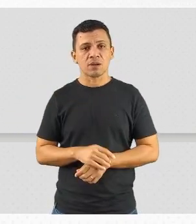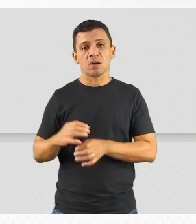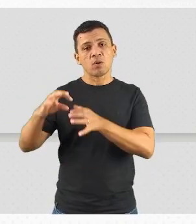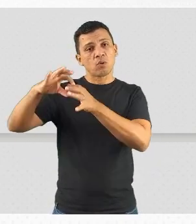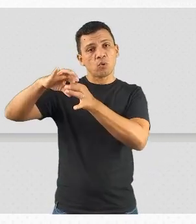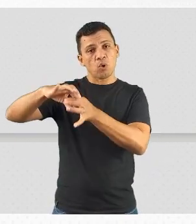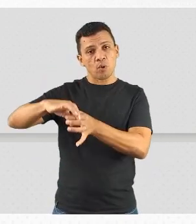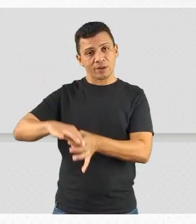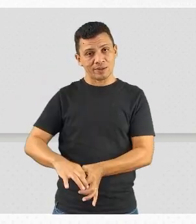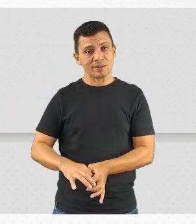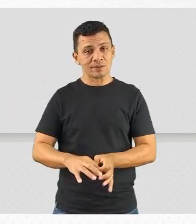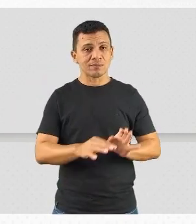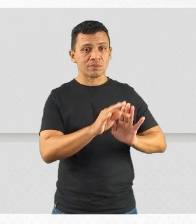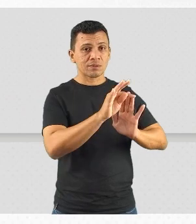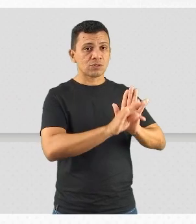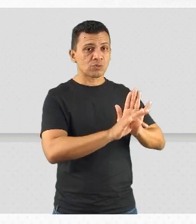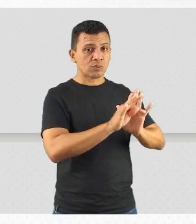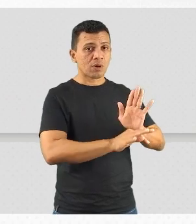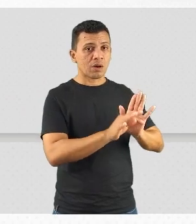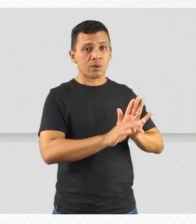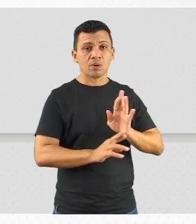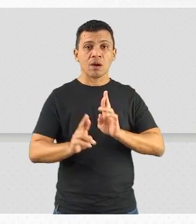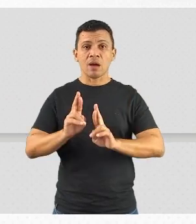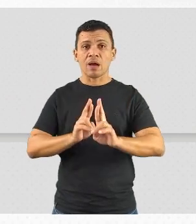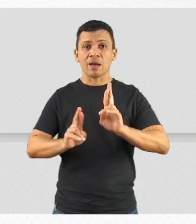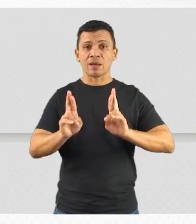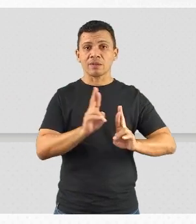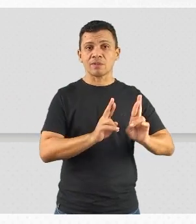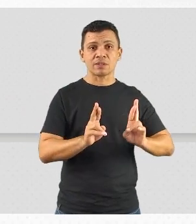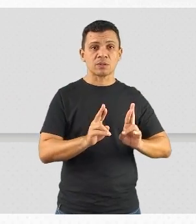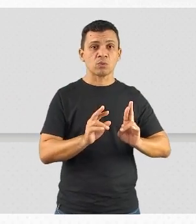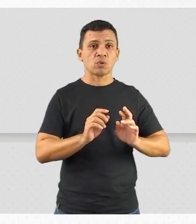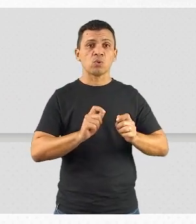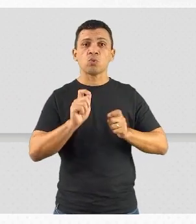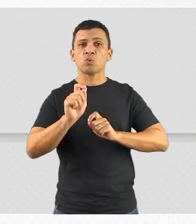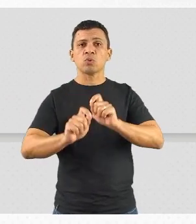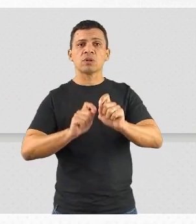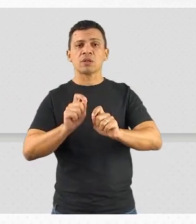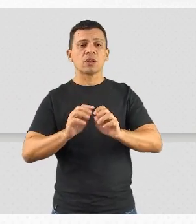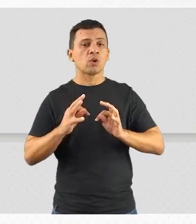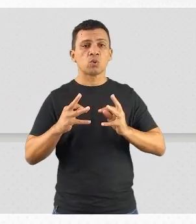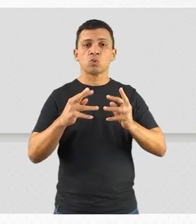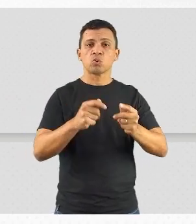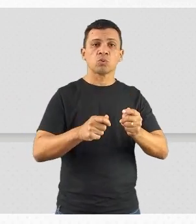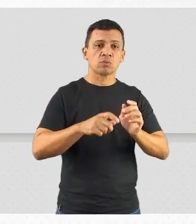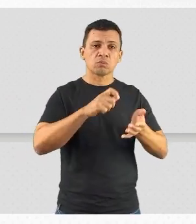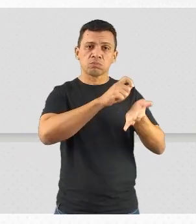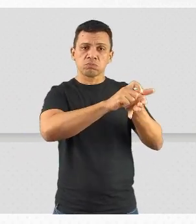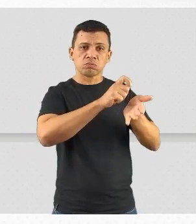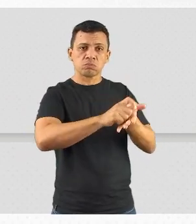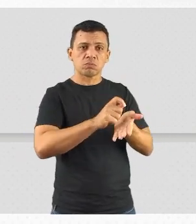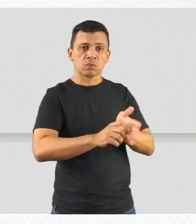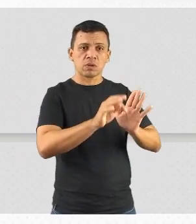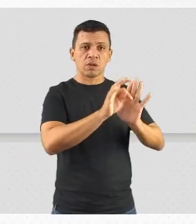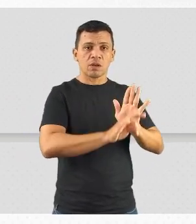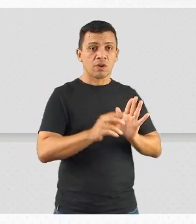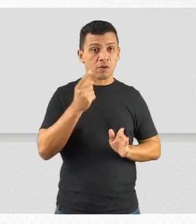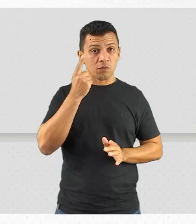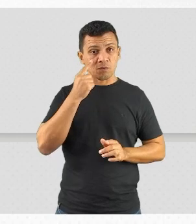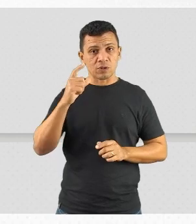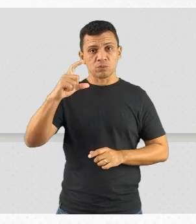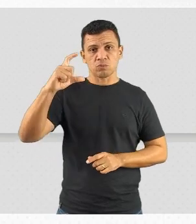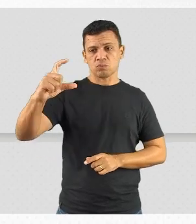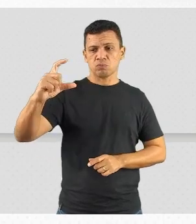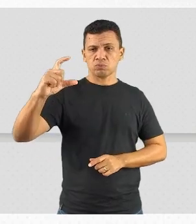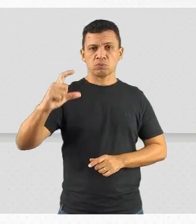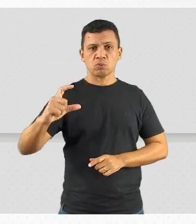coerência textual, né, a relação como um todo, eu construo uma produção textual e eu olho o primeiro parágrafo, o segundo, o terceiro